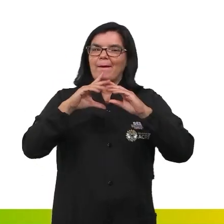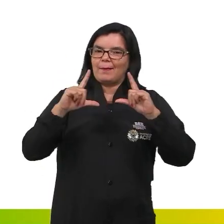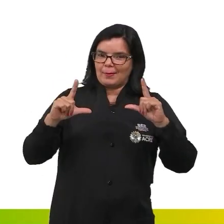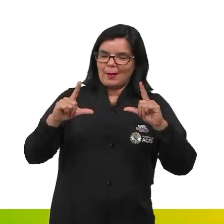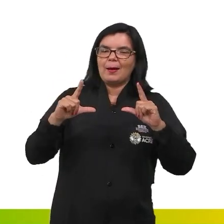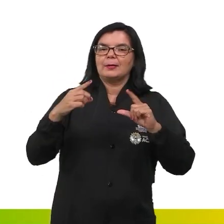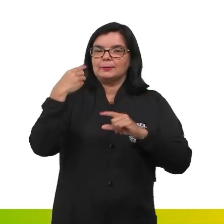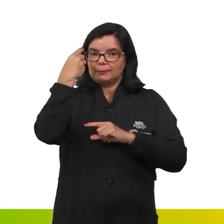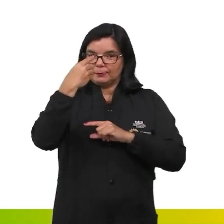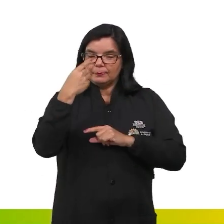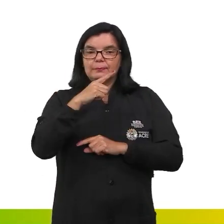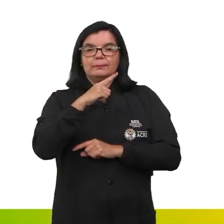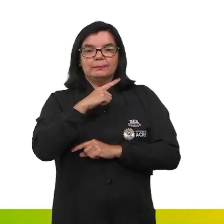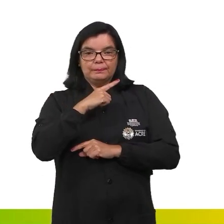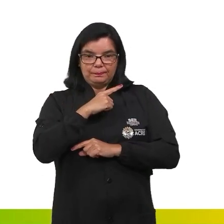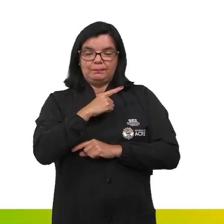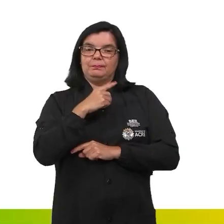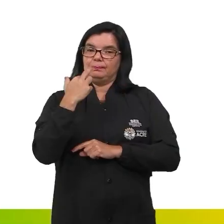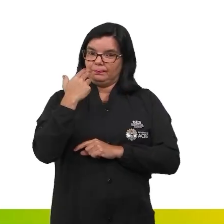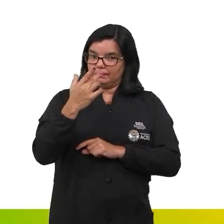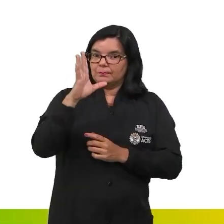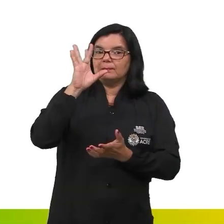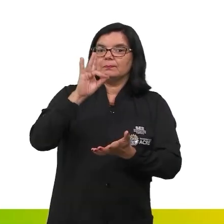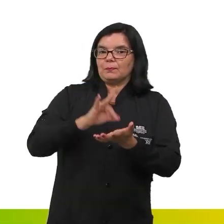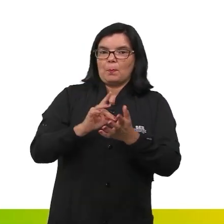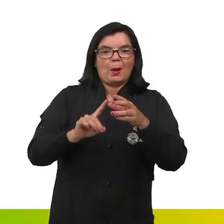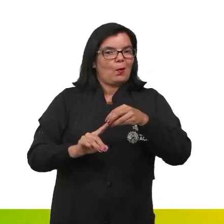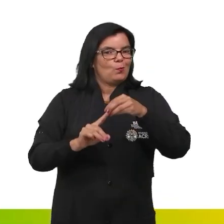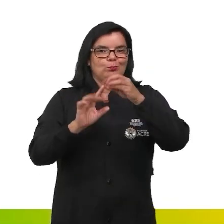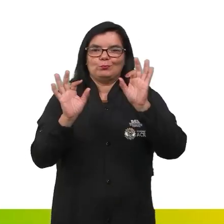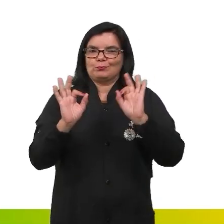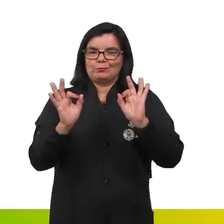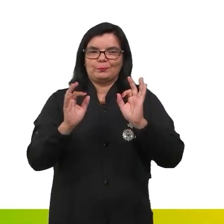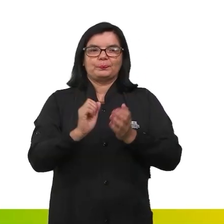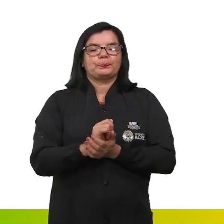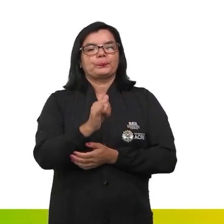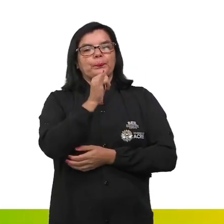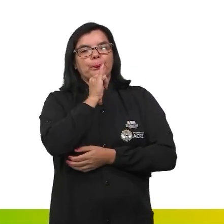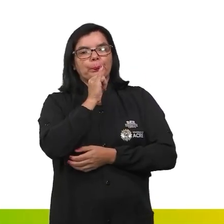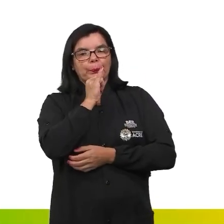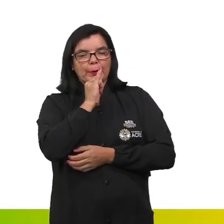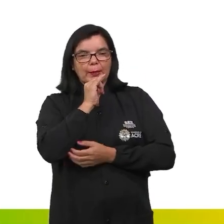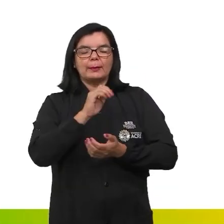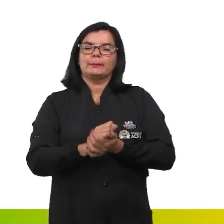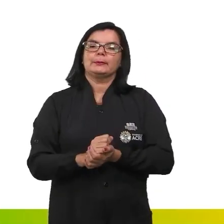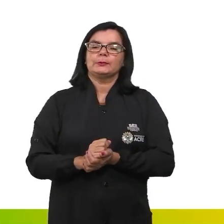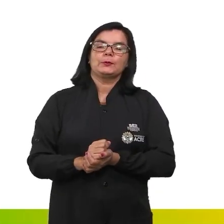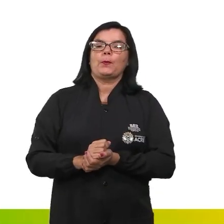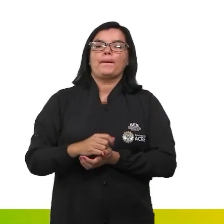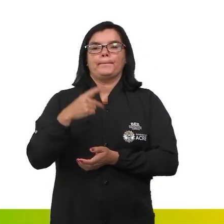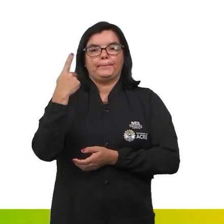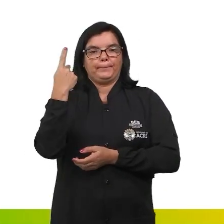é hispanohablante porque tem o espanhol como idioma oficial, mas não o único. Por exemplo, o Paraguai,